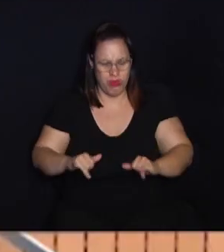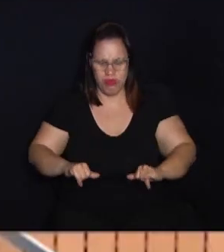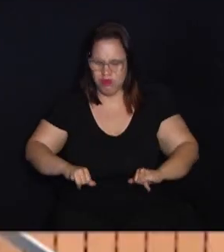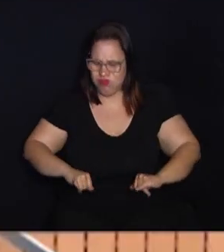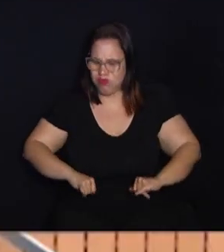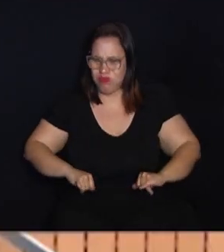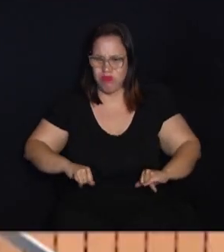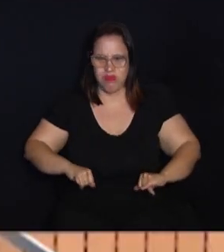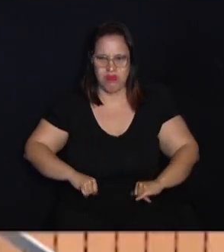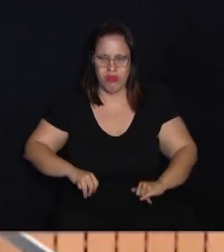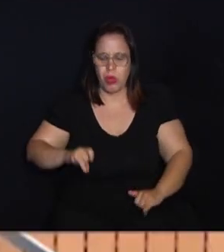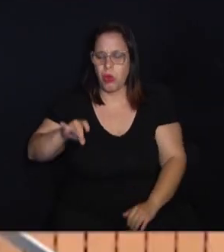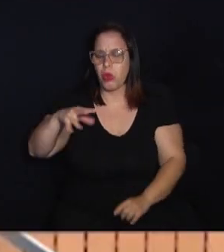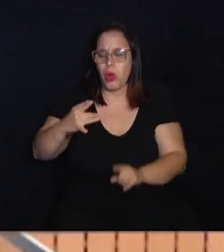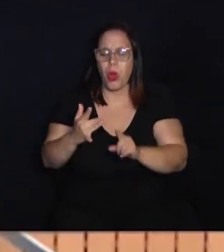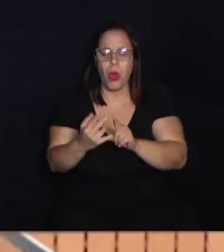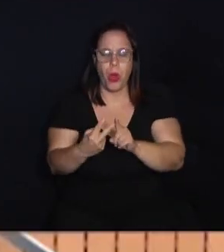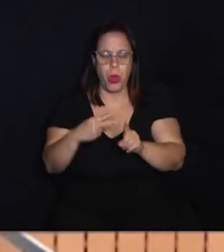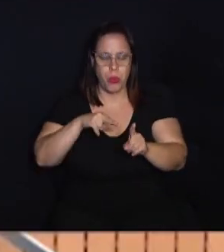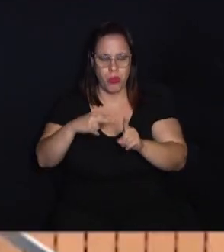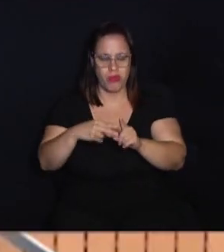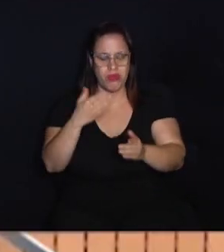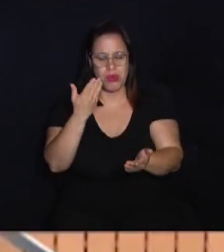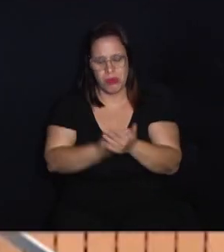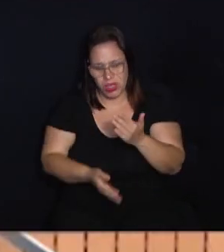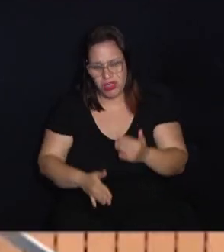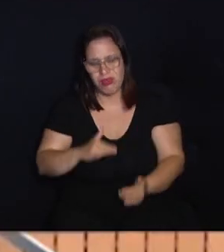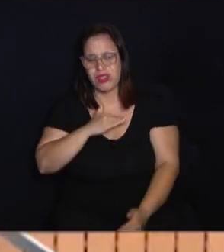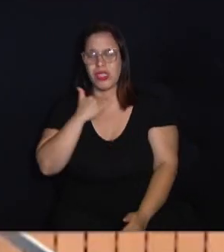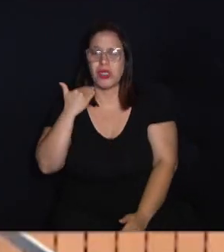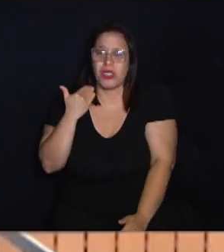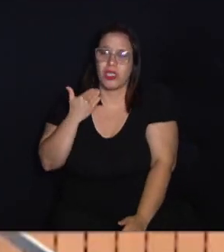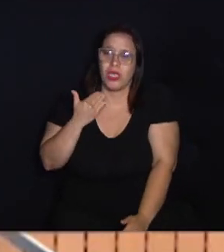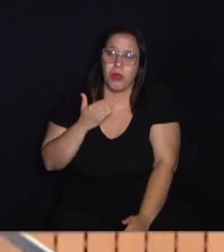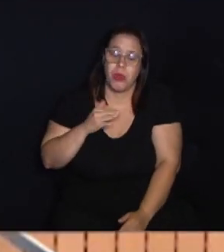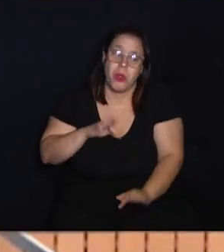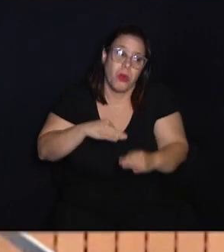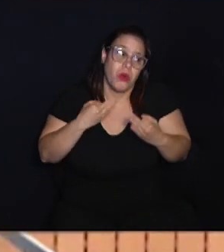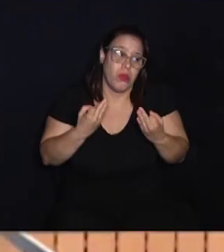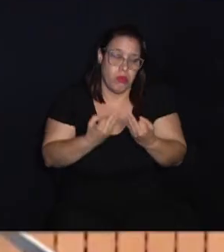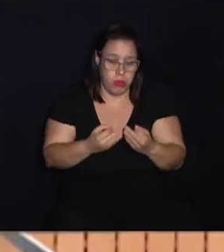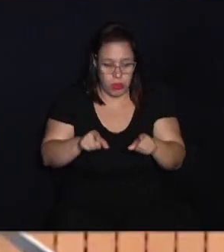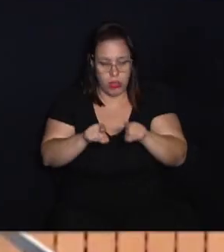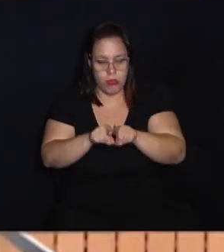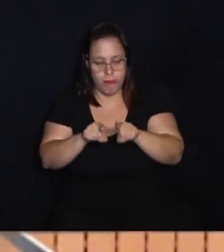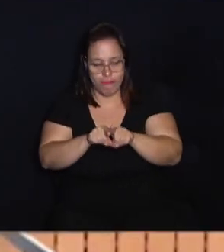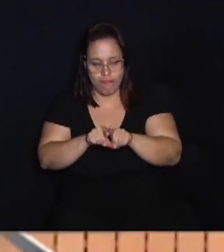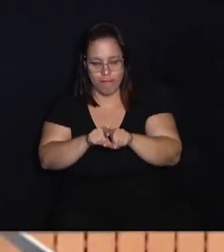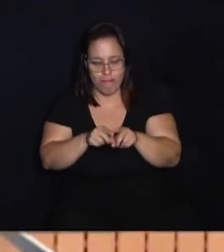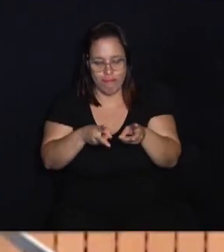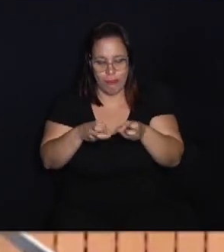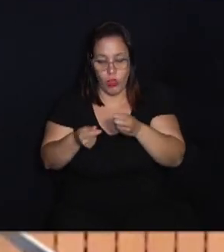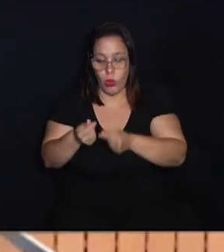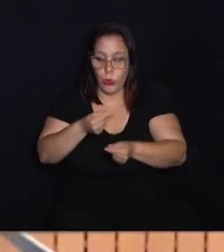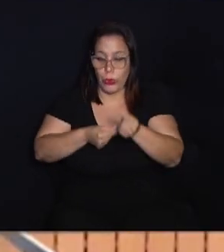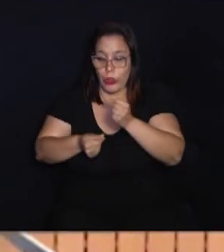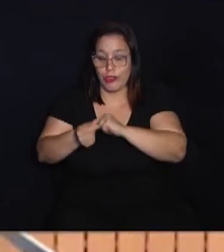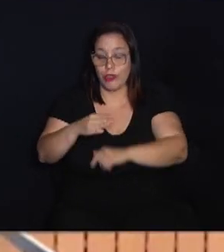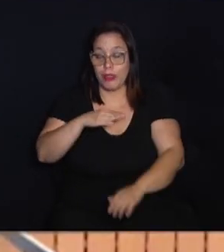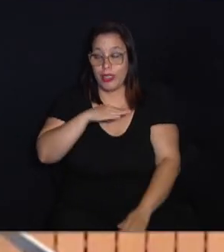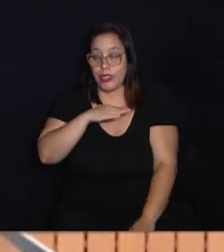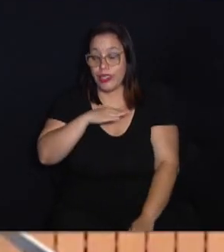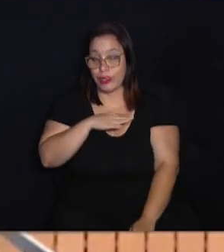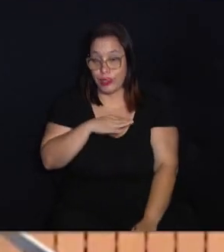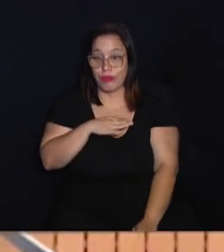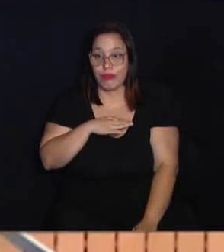não só do ponto de vista da perda de algum ente querido, mas também os reflexos na economia da cidade.